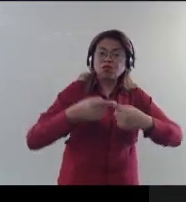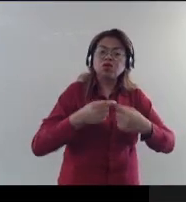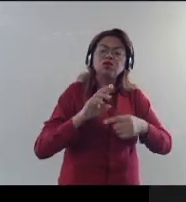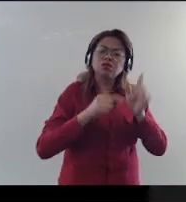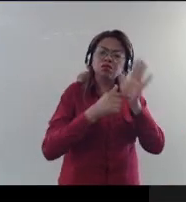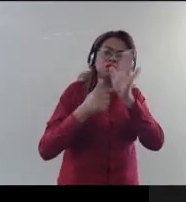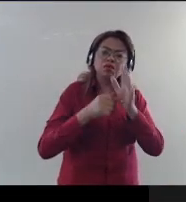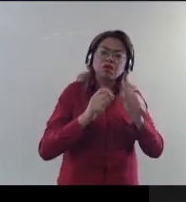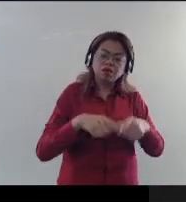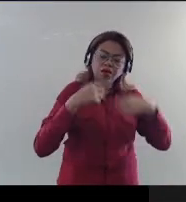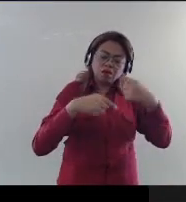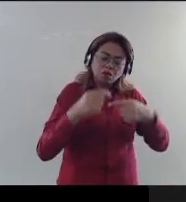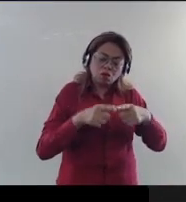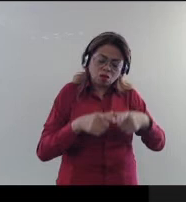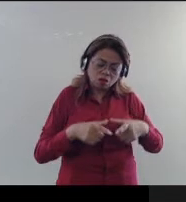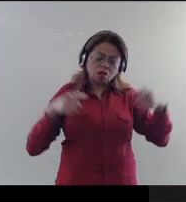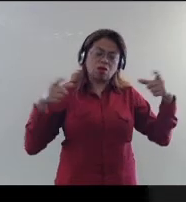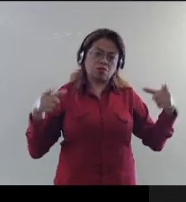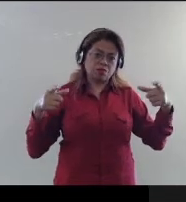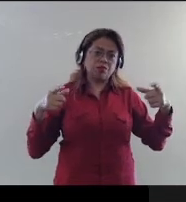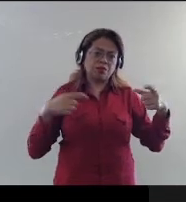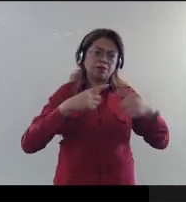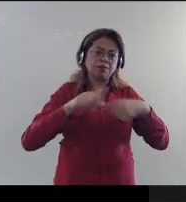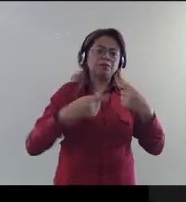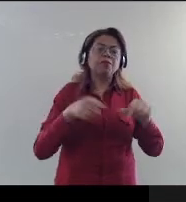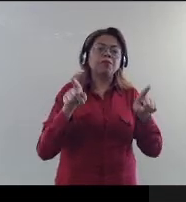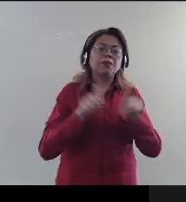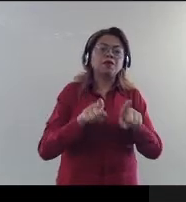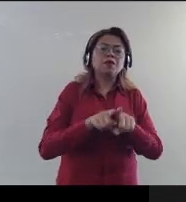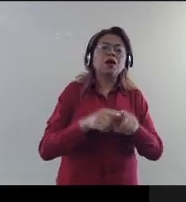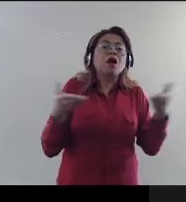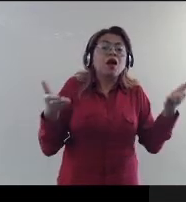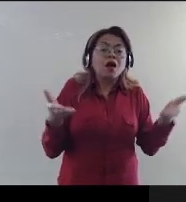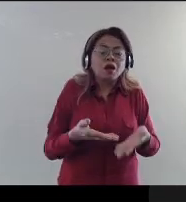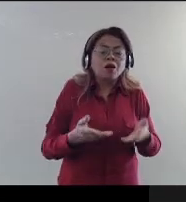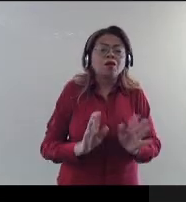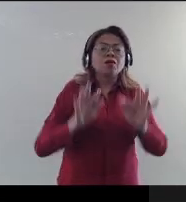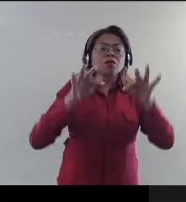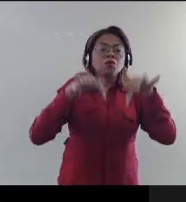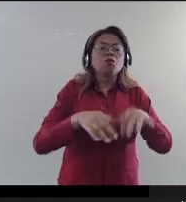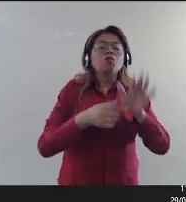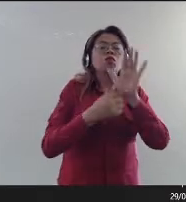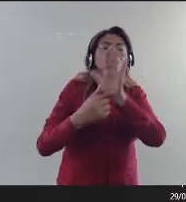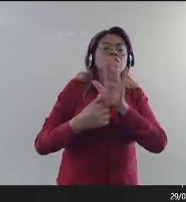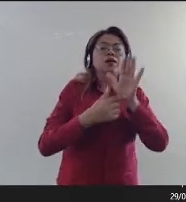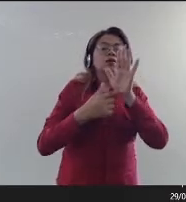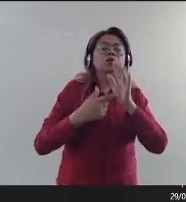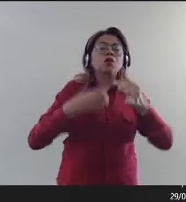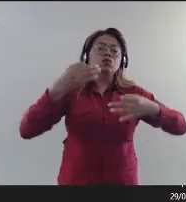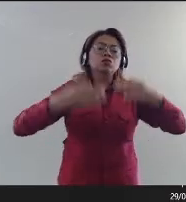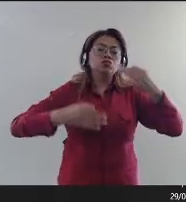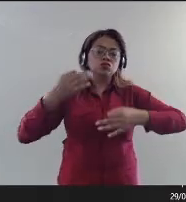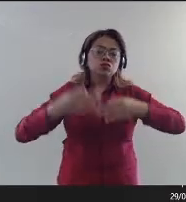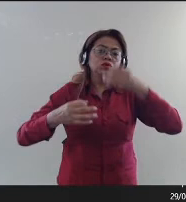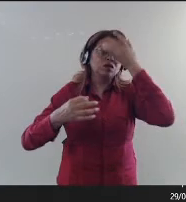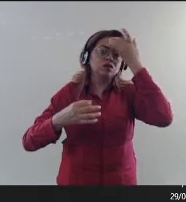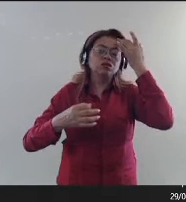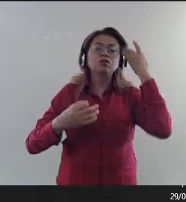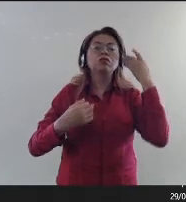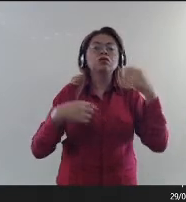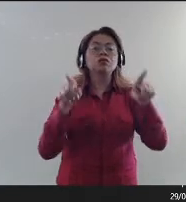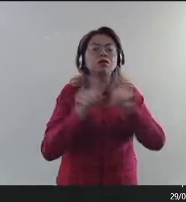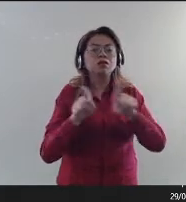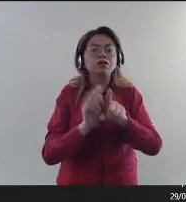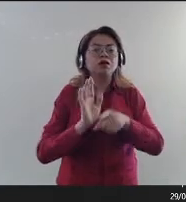questão, que é essa aí do Visual Law, né? Esse aqui é um trabalho do Nubank, que é muito legal, que mostra que o jurídico agora está ajudando na proposta de valor